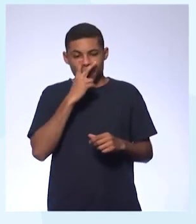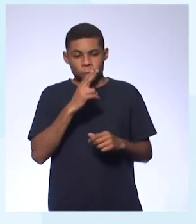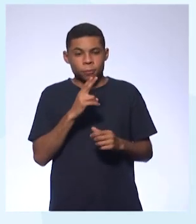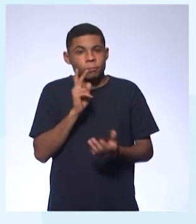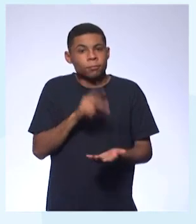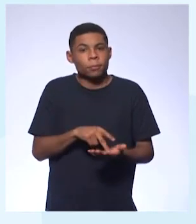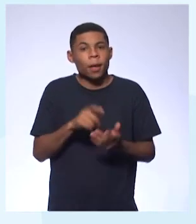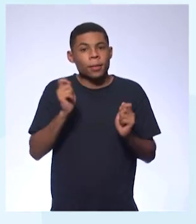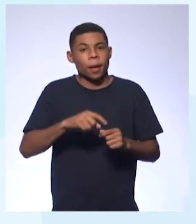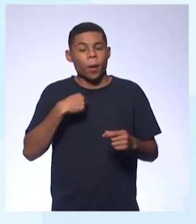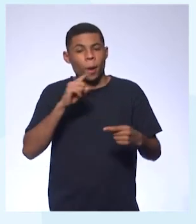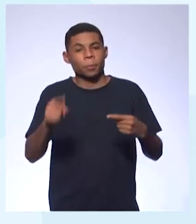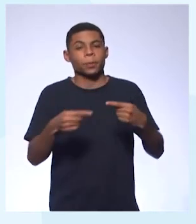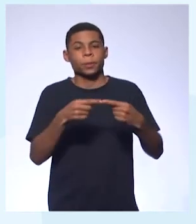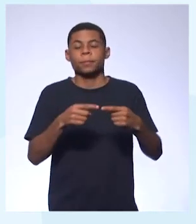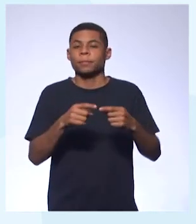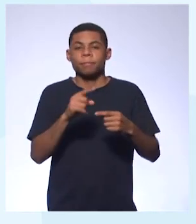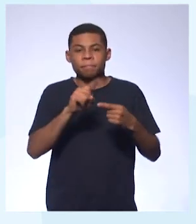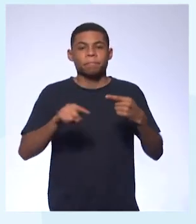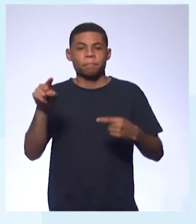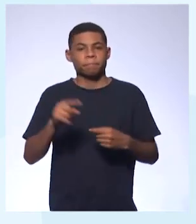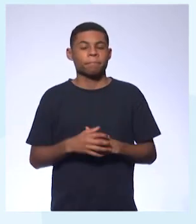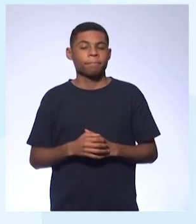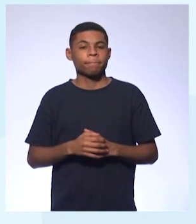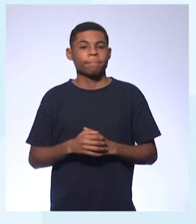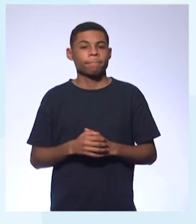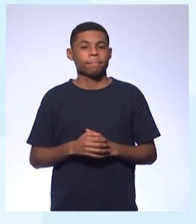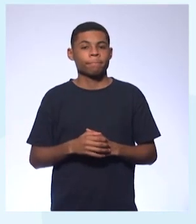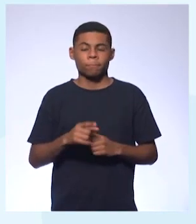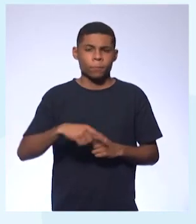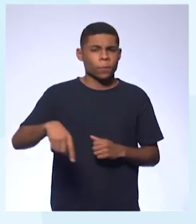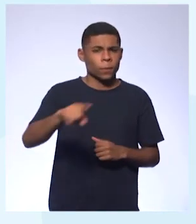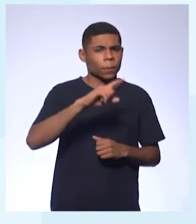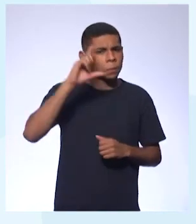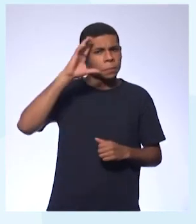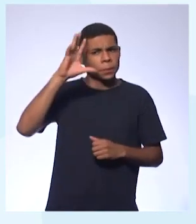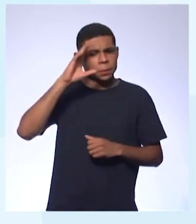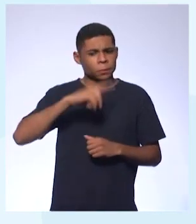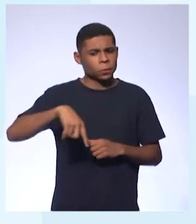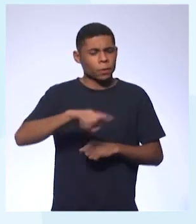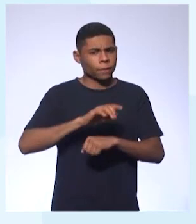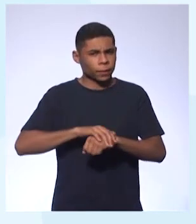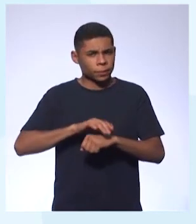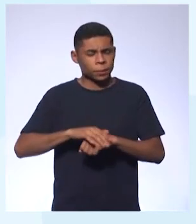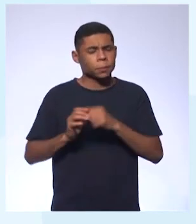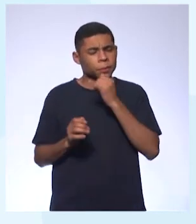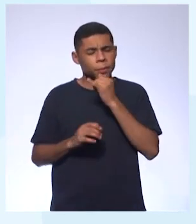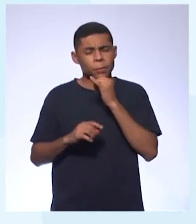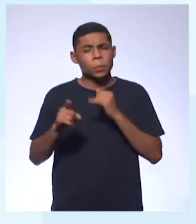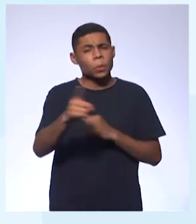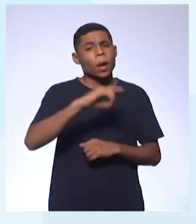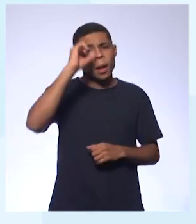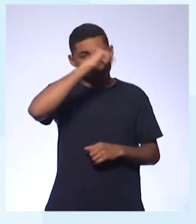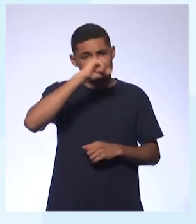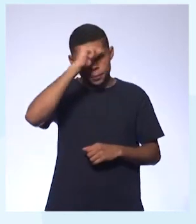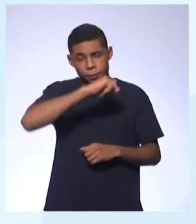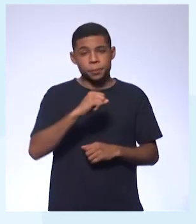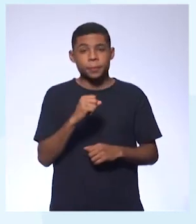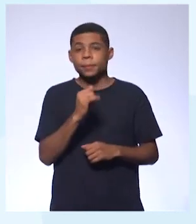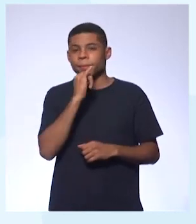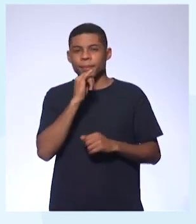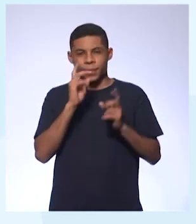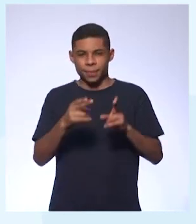realizar objetivos concretos. Quando pensamos no que fizemos e no que aprendemos,